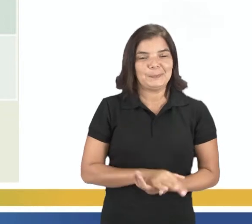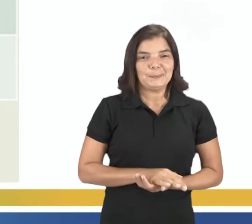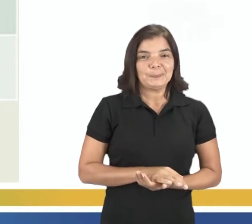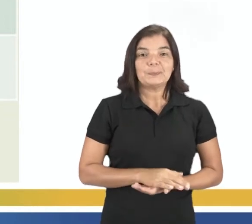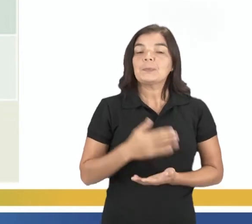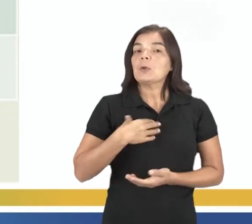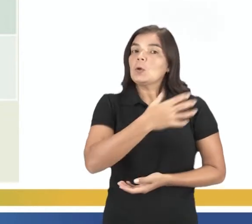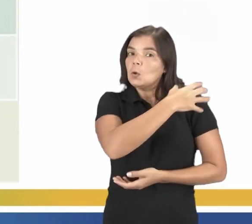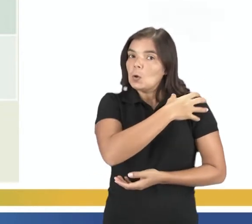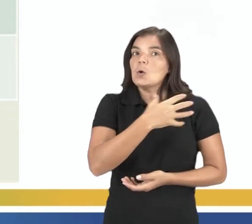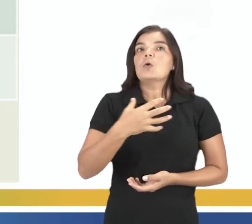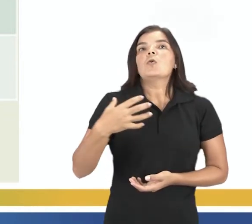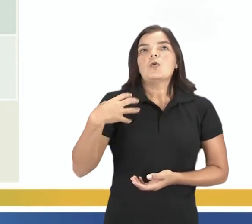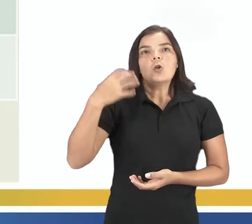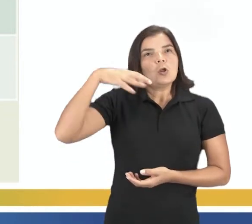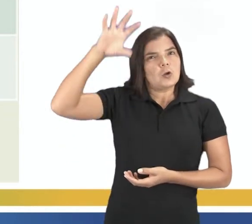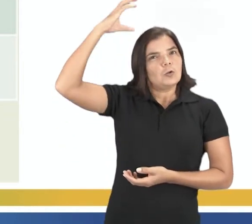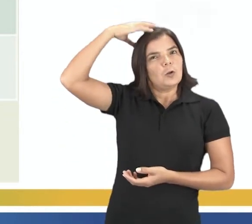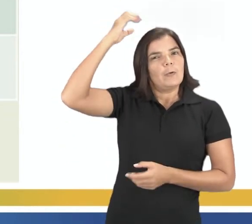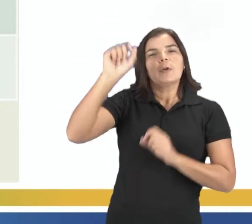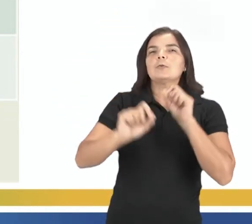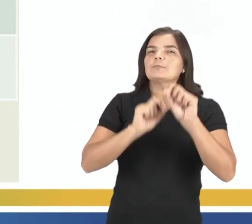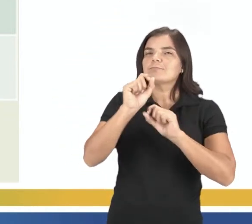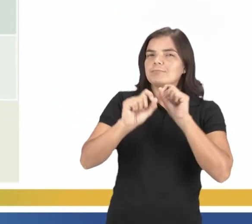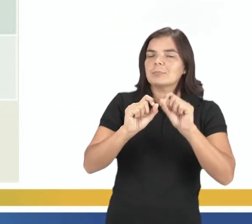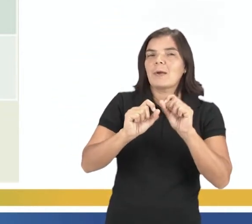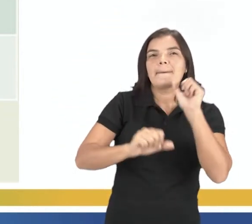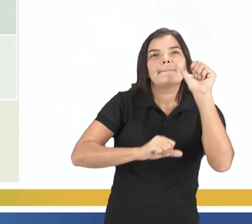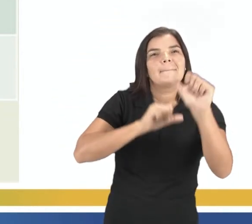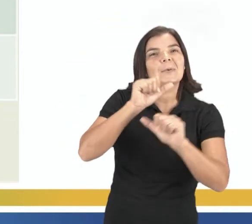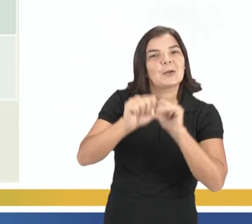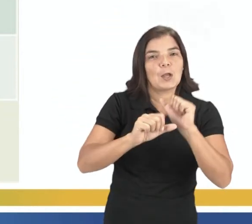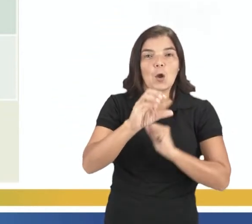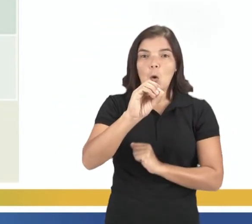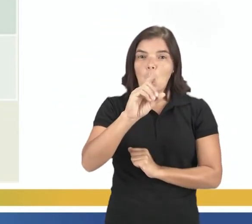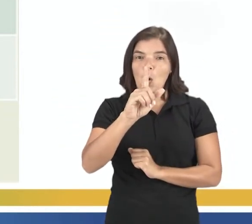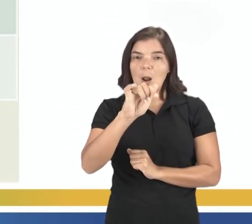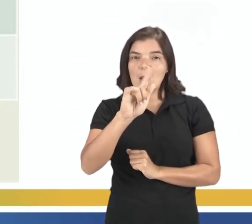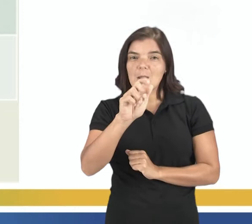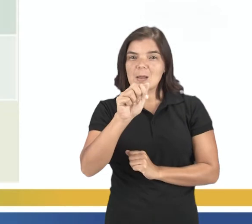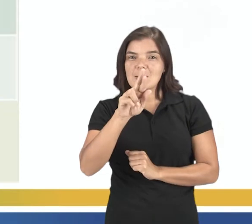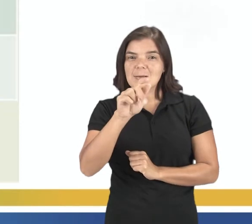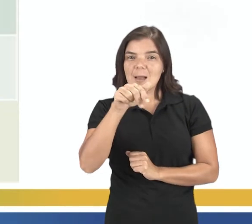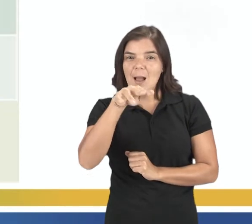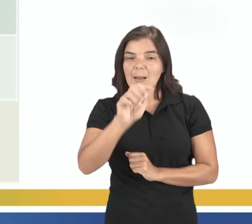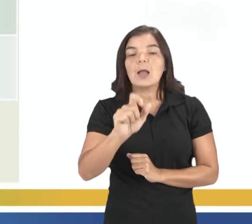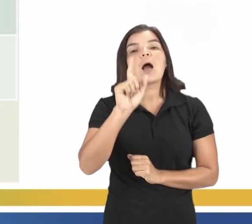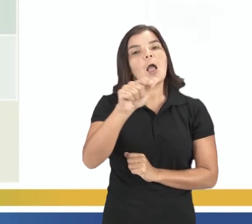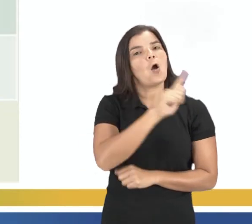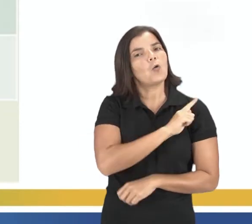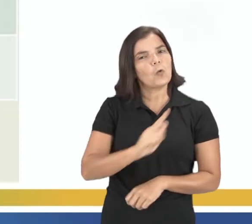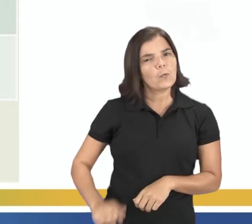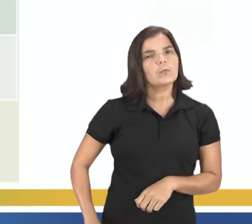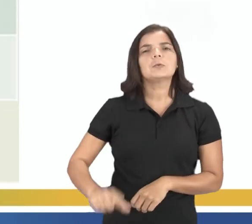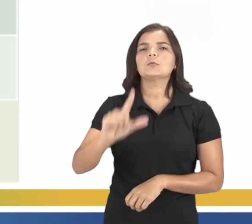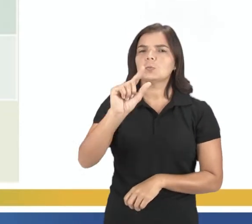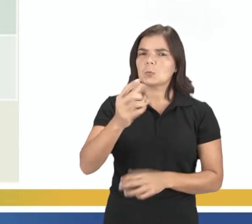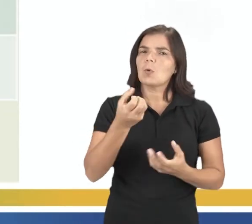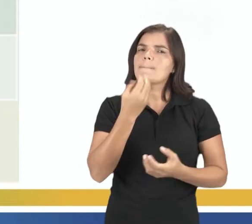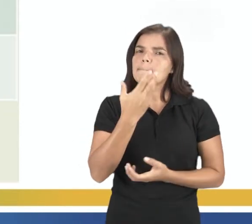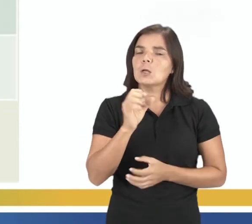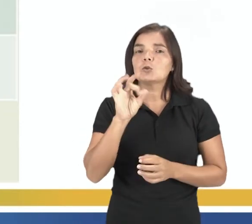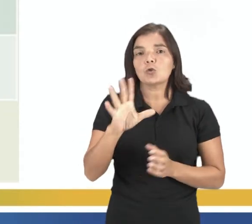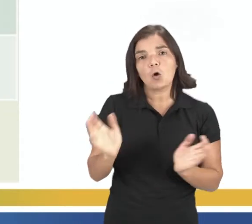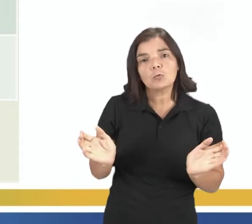Quando a aristocracia degenera, ela vira oligarquia. A oligarquia é o governo de poucos que quer o bem só